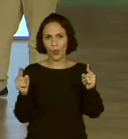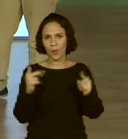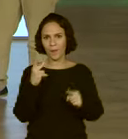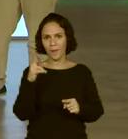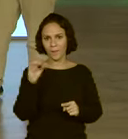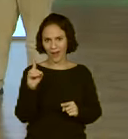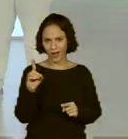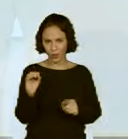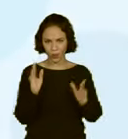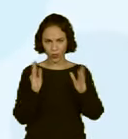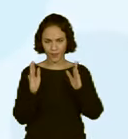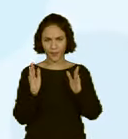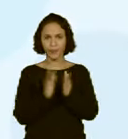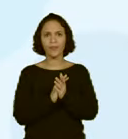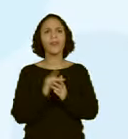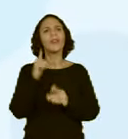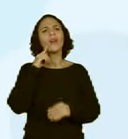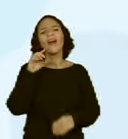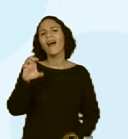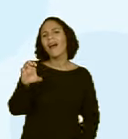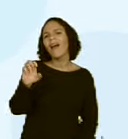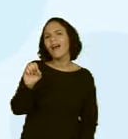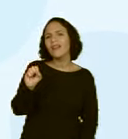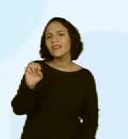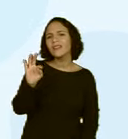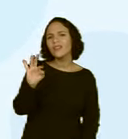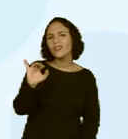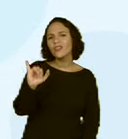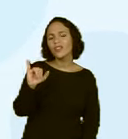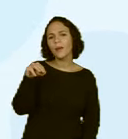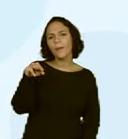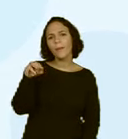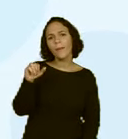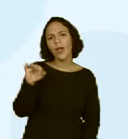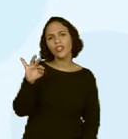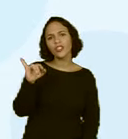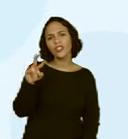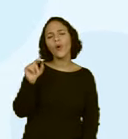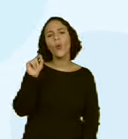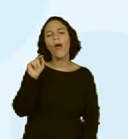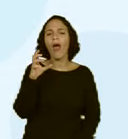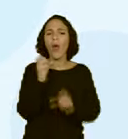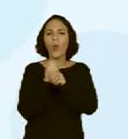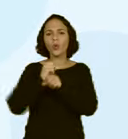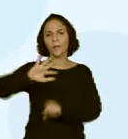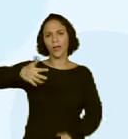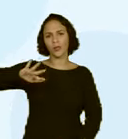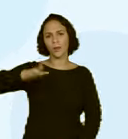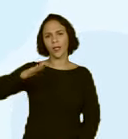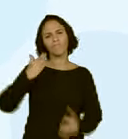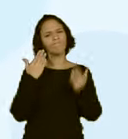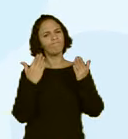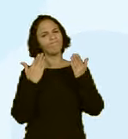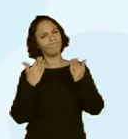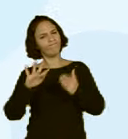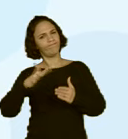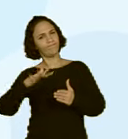Uma estimativa é um cálculo aproximado de valor, né? Por exemplo, eu posso estimar